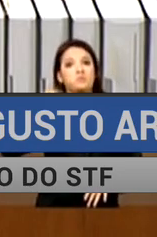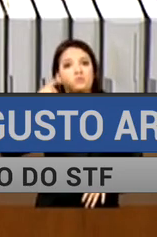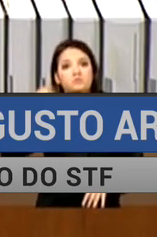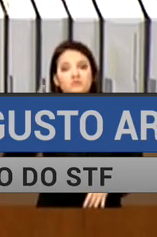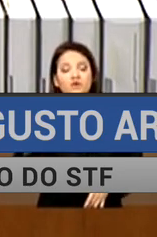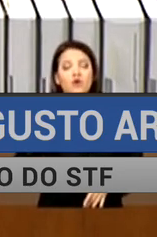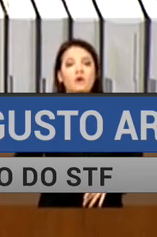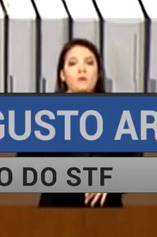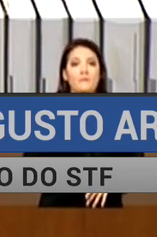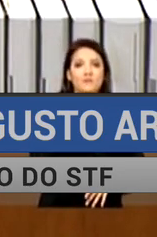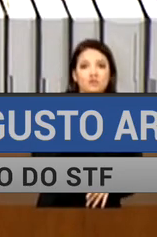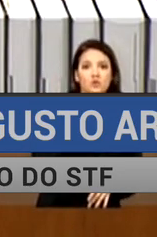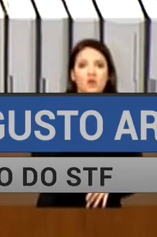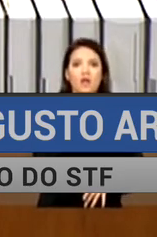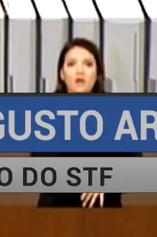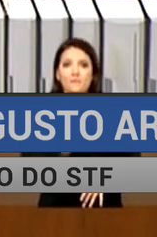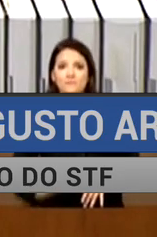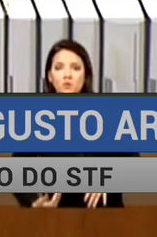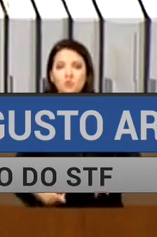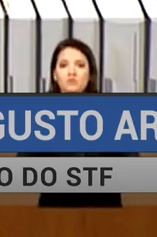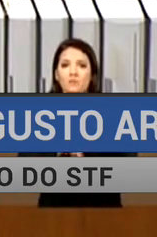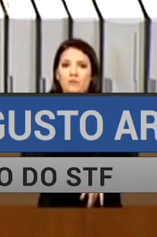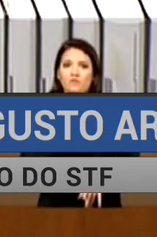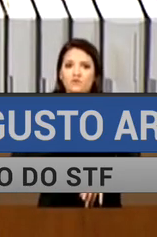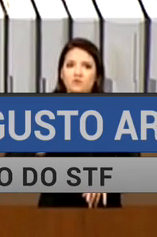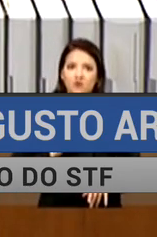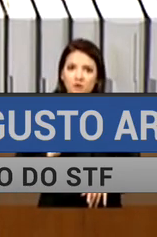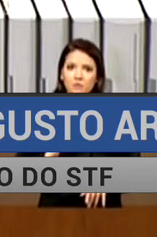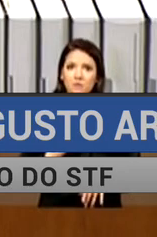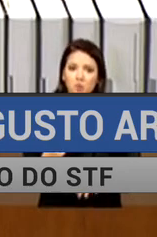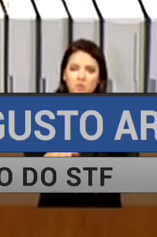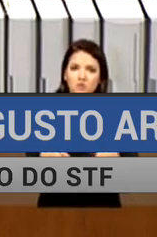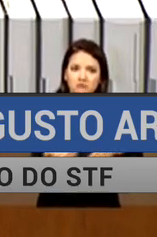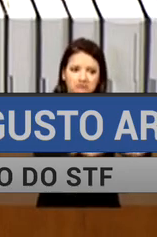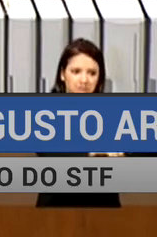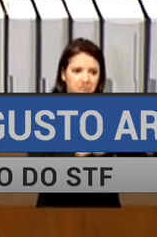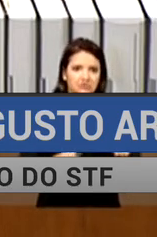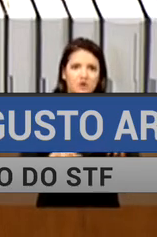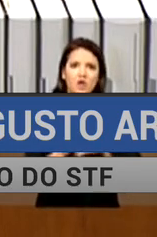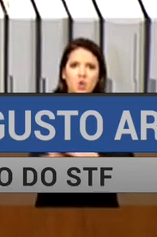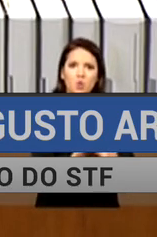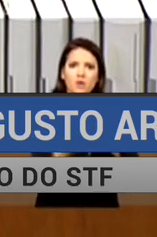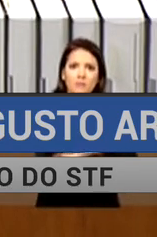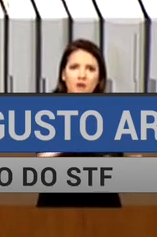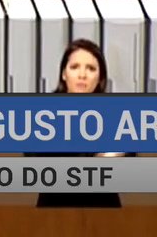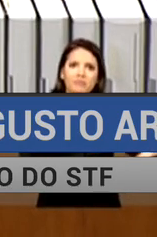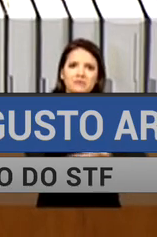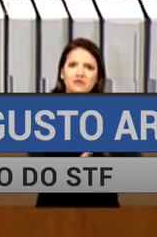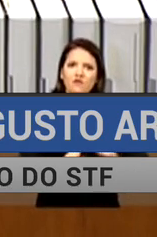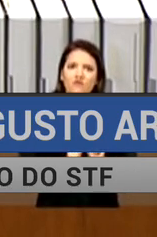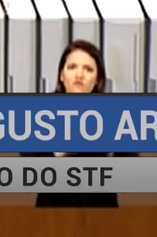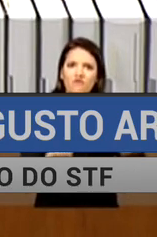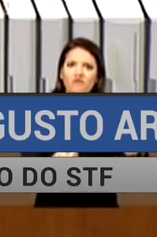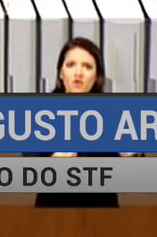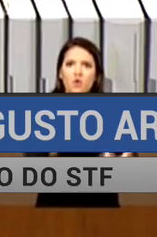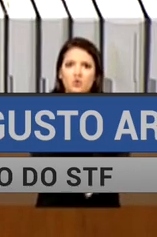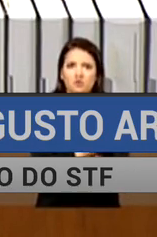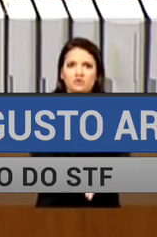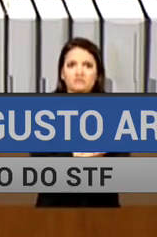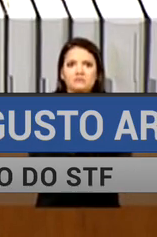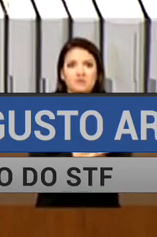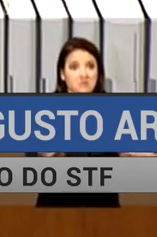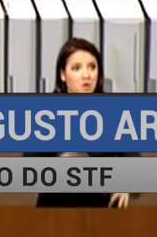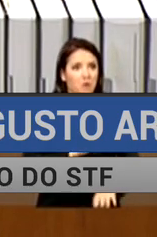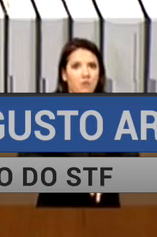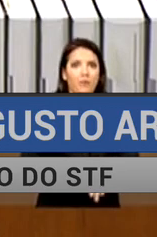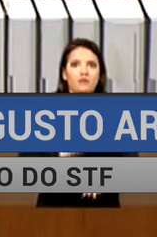advocacia pública e as defensorias públicas despontam fortalecidos e atuantes como nunca antes em nossa história